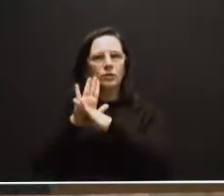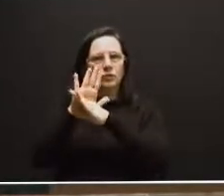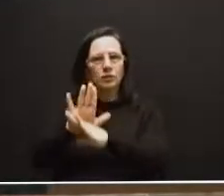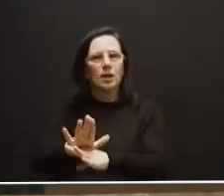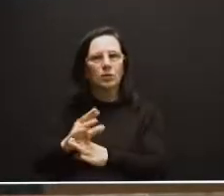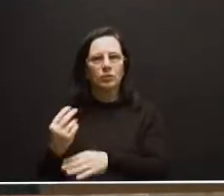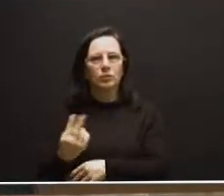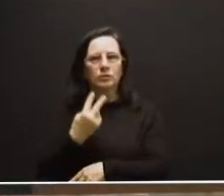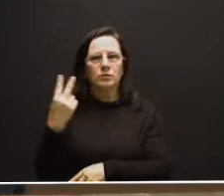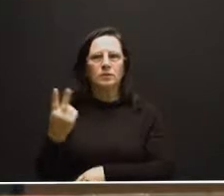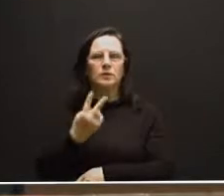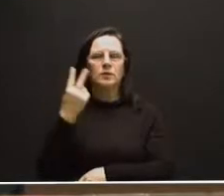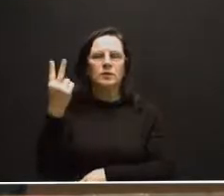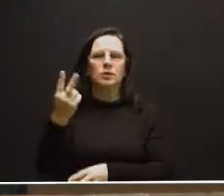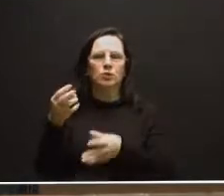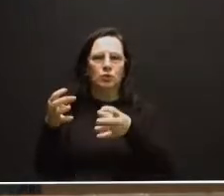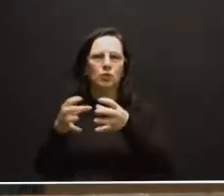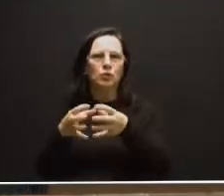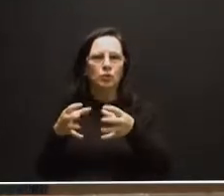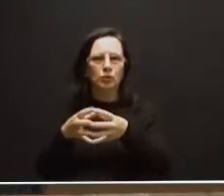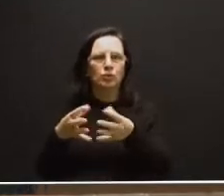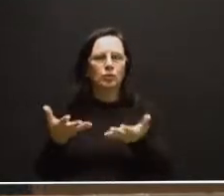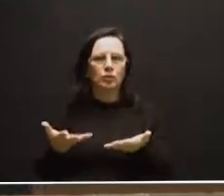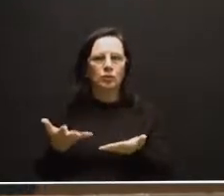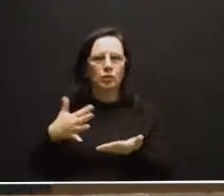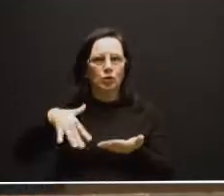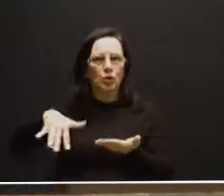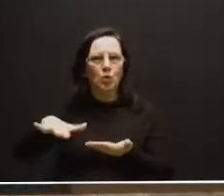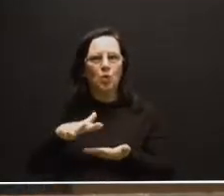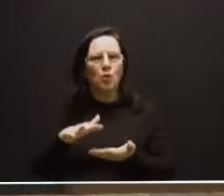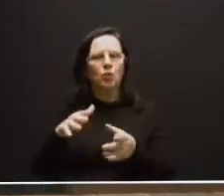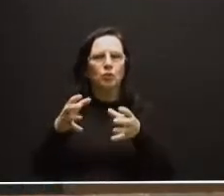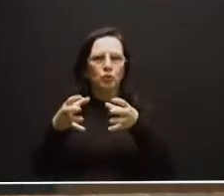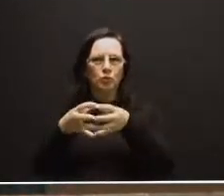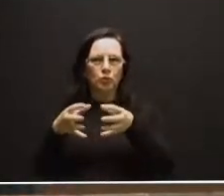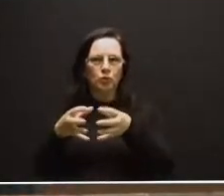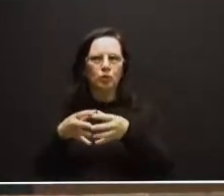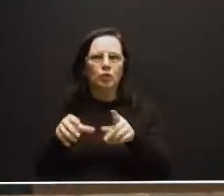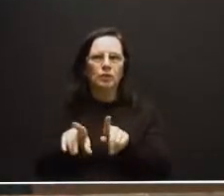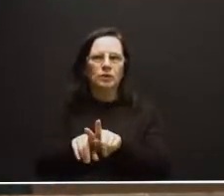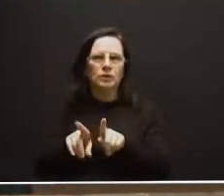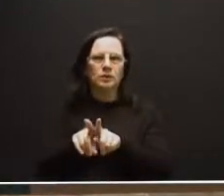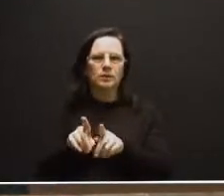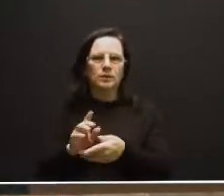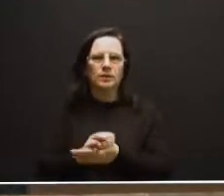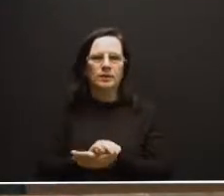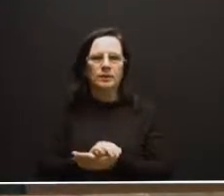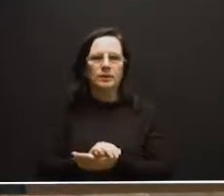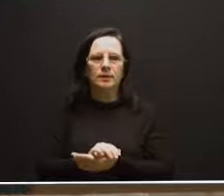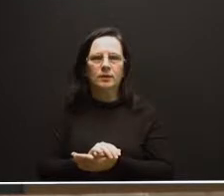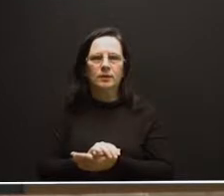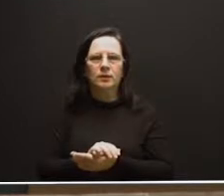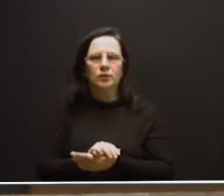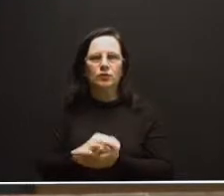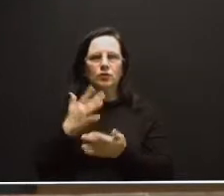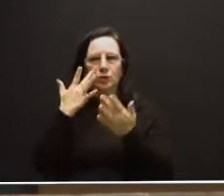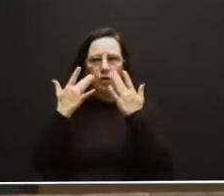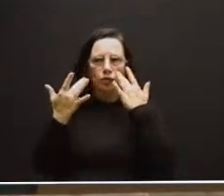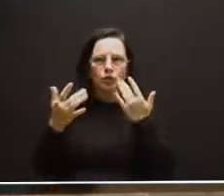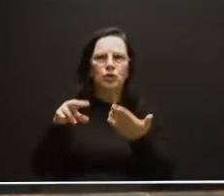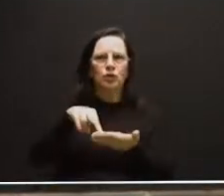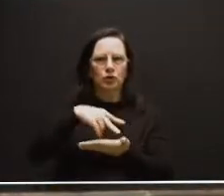valorizado um grupo como esse e os demais que fazem é a parte é artística